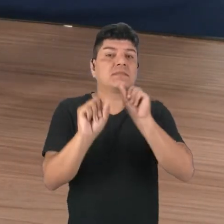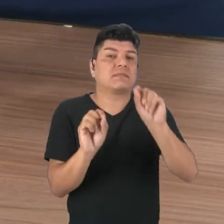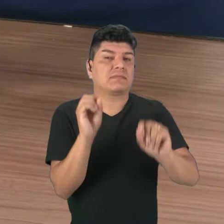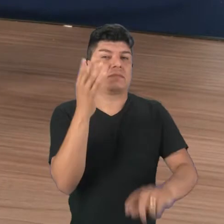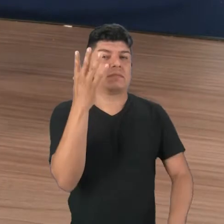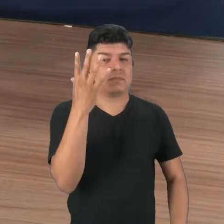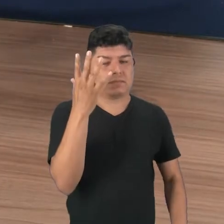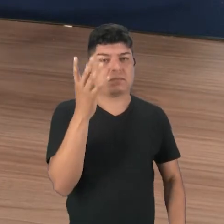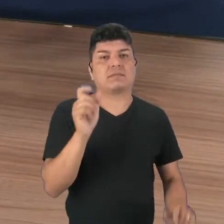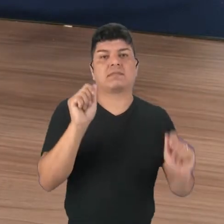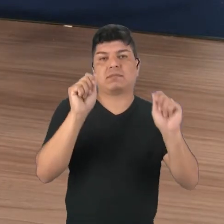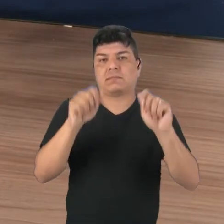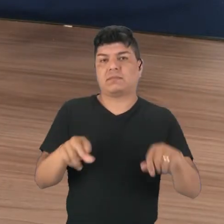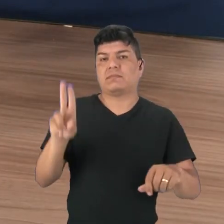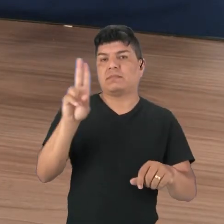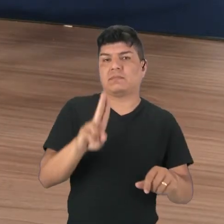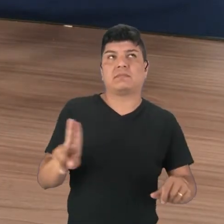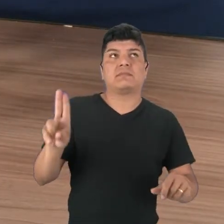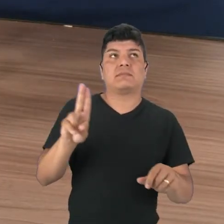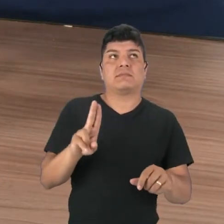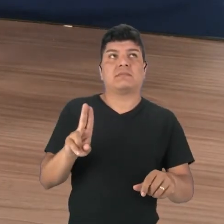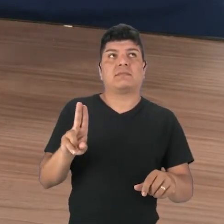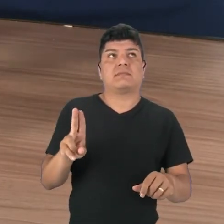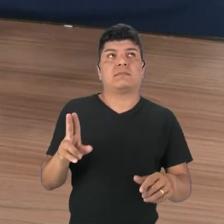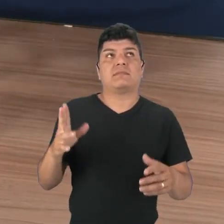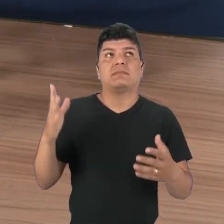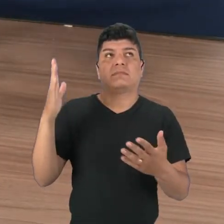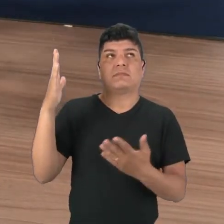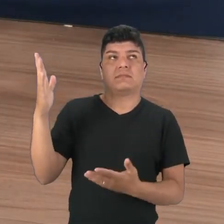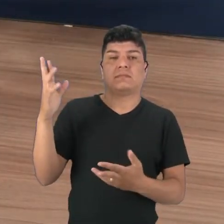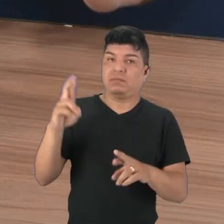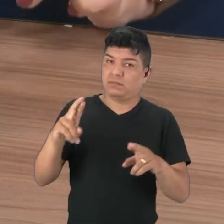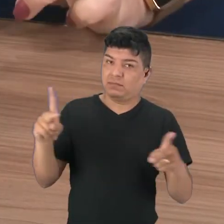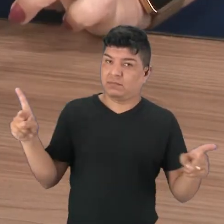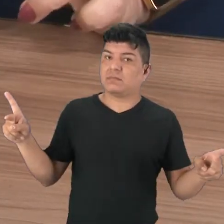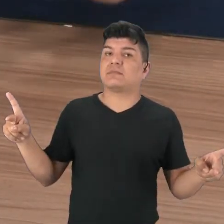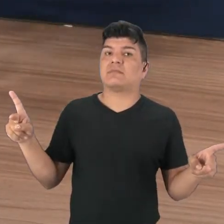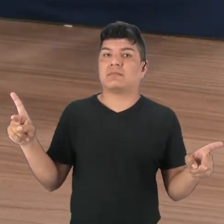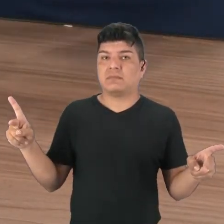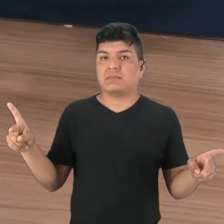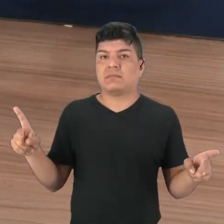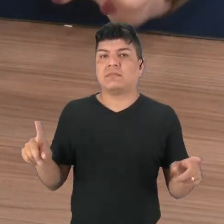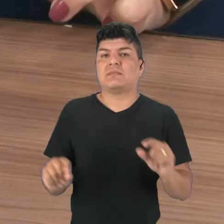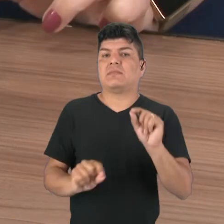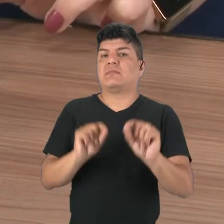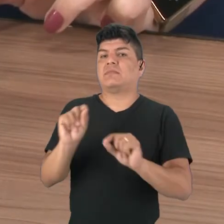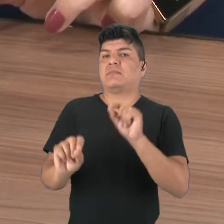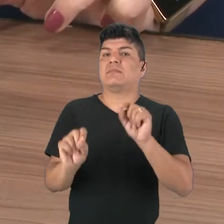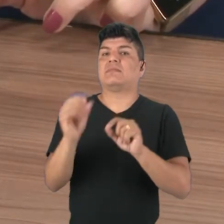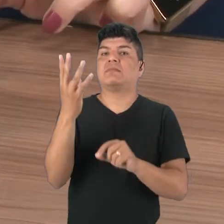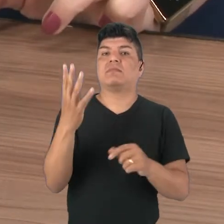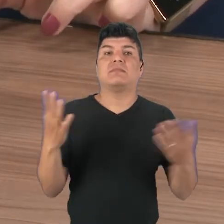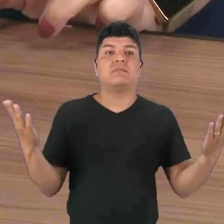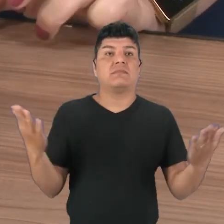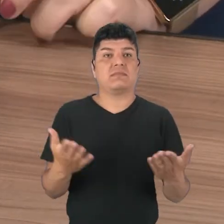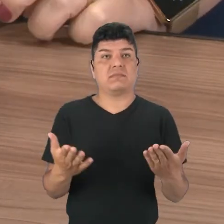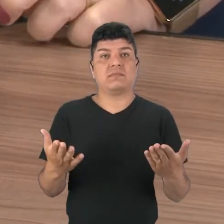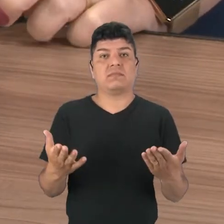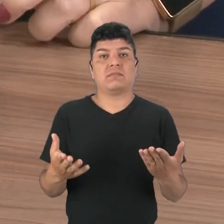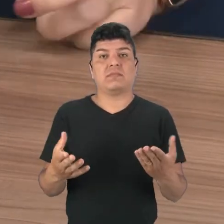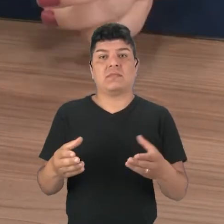A gente poderia usar o mesmo ovo, mas é para vocês verem, ó, o mesmo ovo para ver a diferença. O que aconteceu agora?